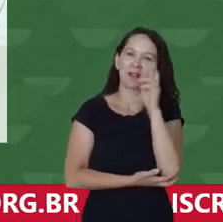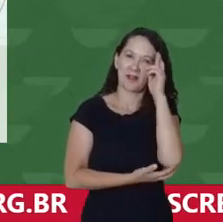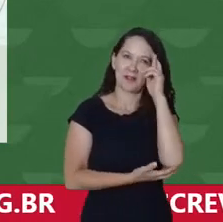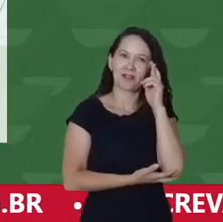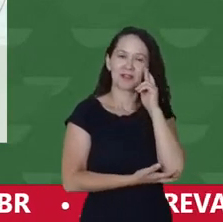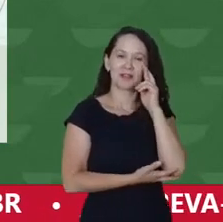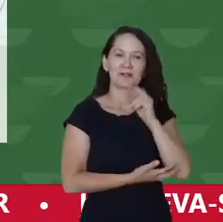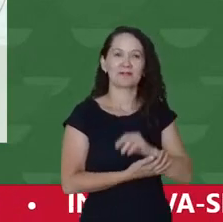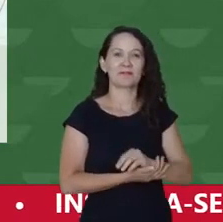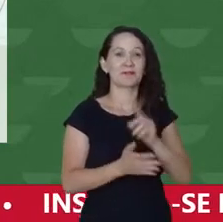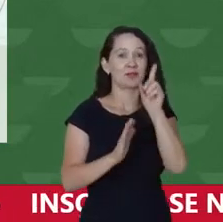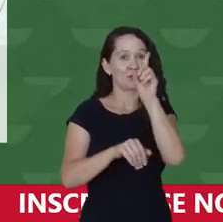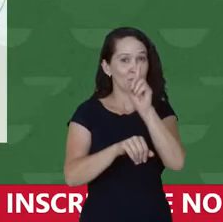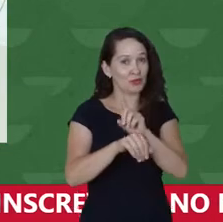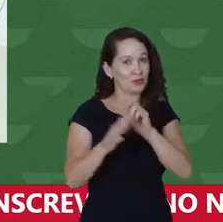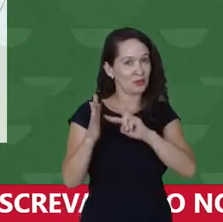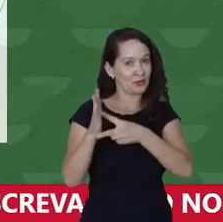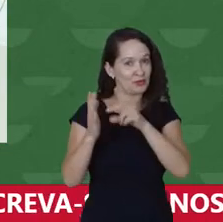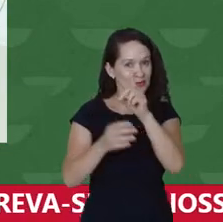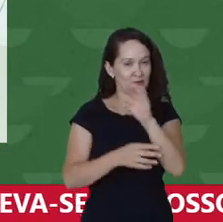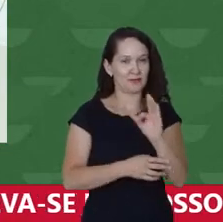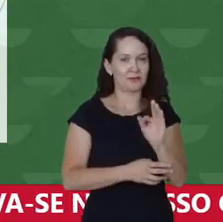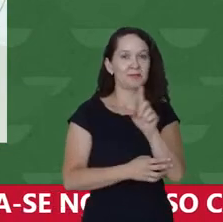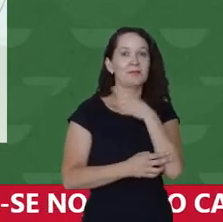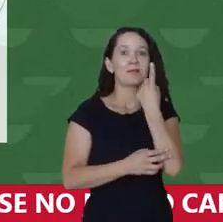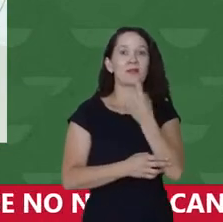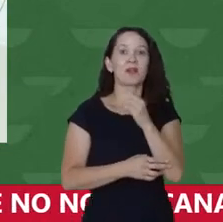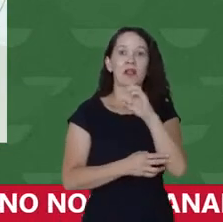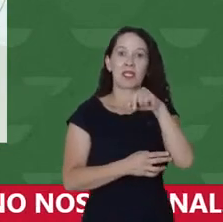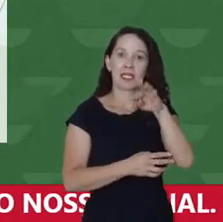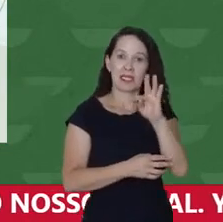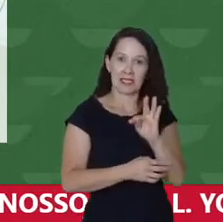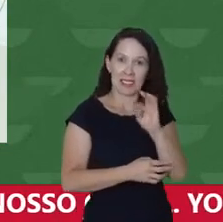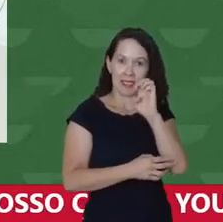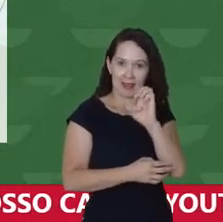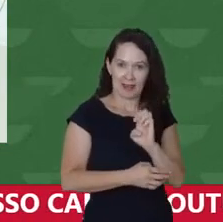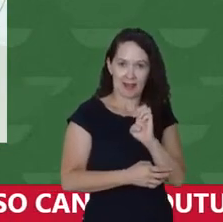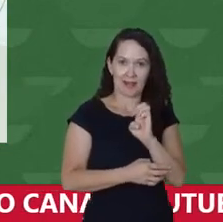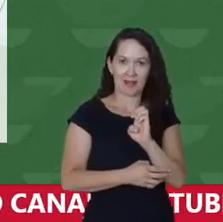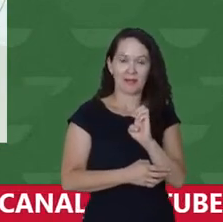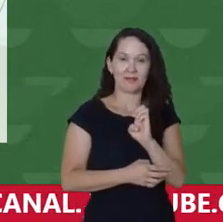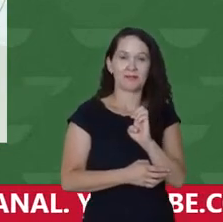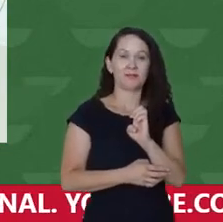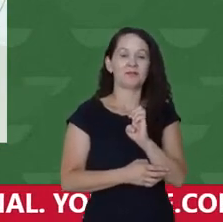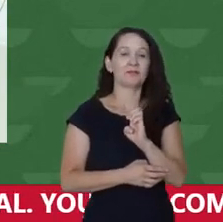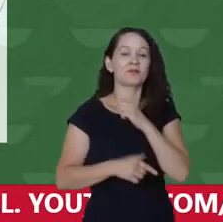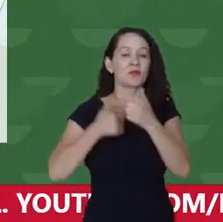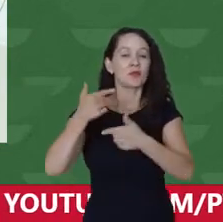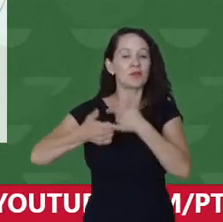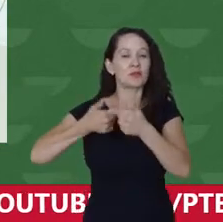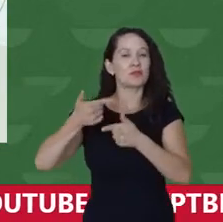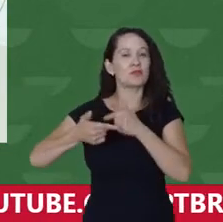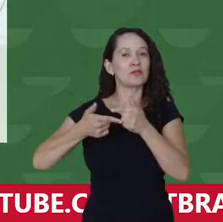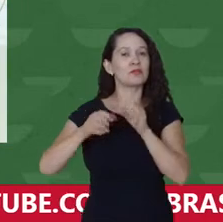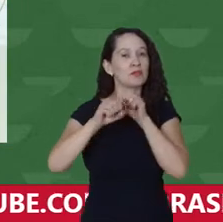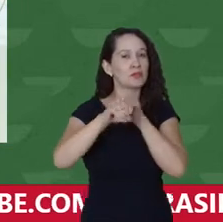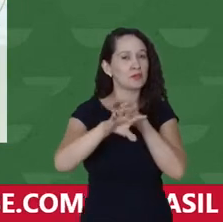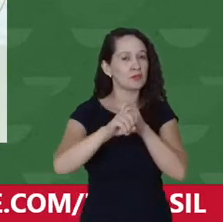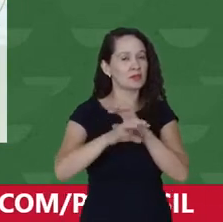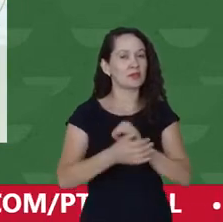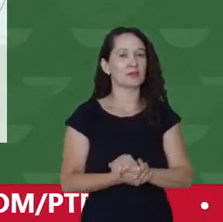Corrêa, diretora do CIPRO aqui do DF, da nossa CNTE, que é a Confederação Nacional dos Trabalhadores da